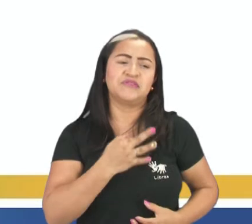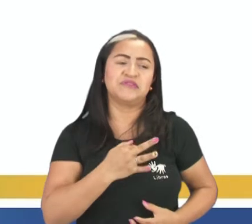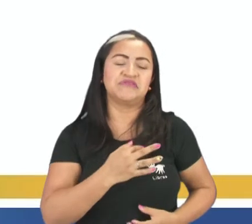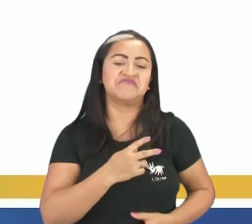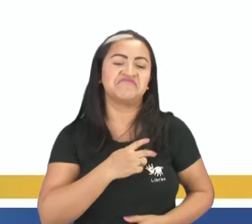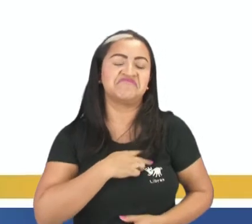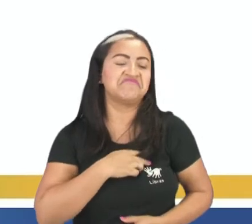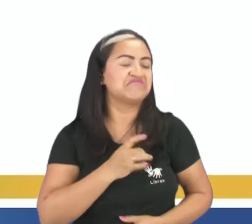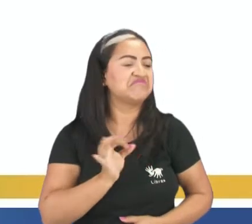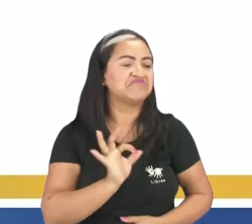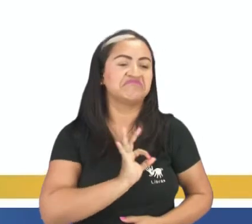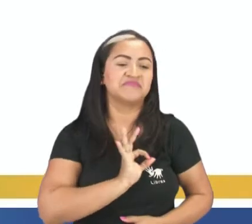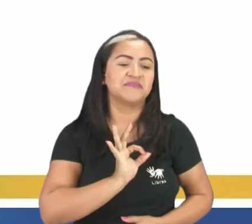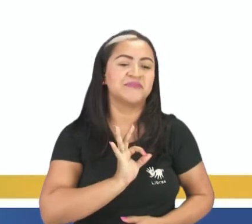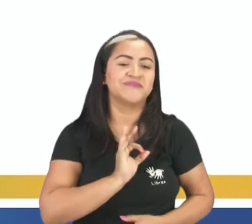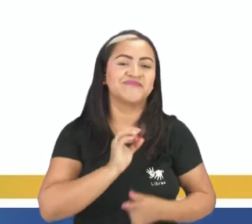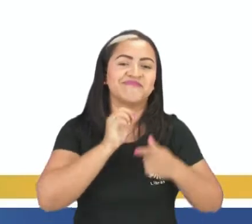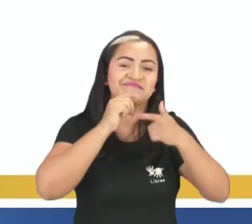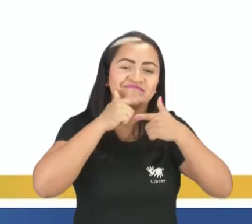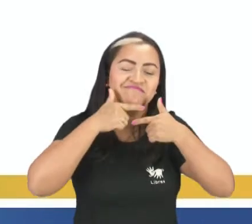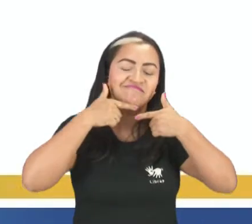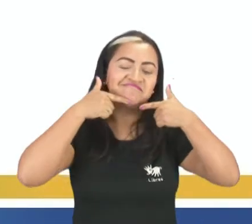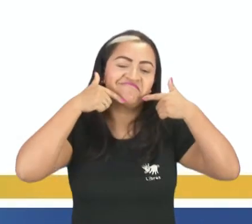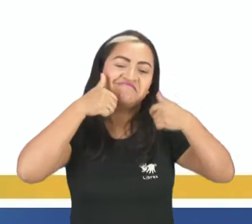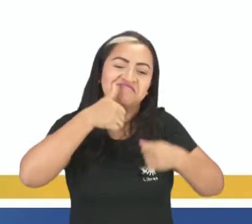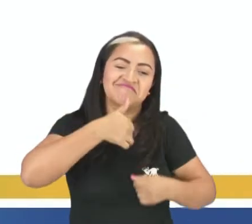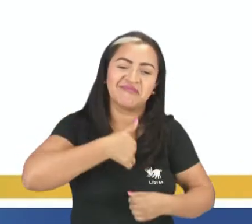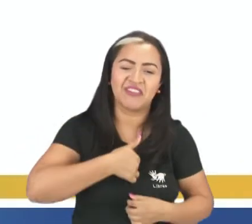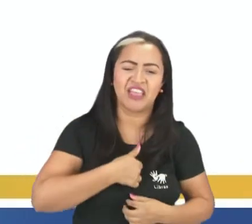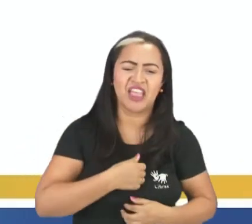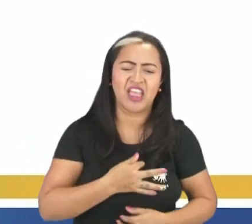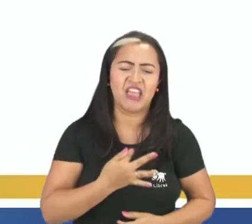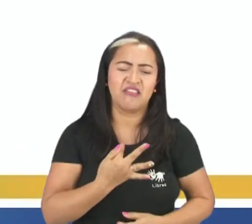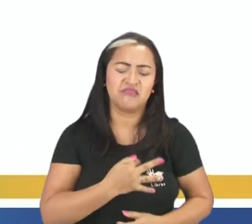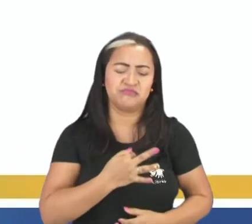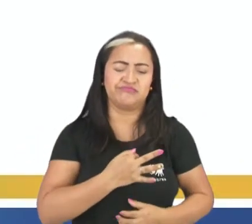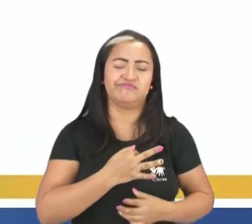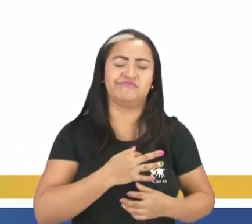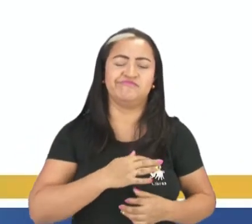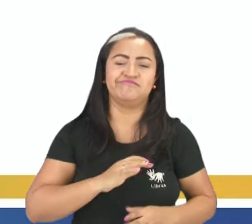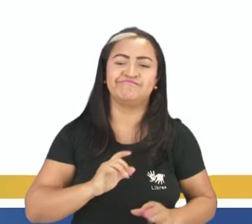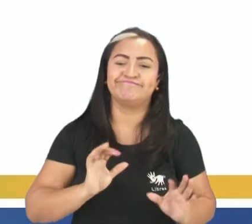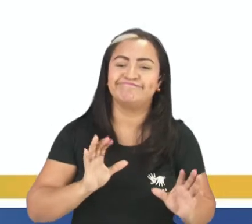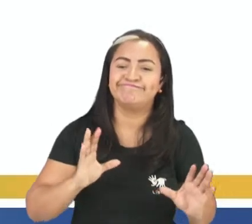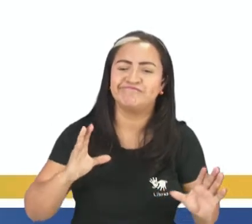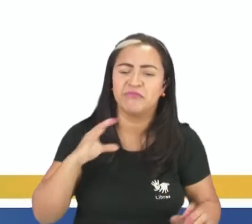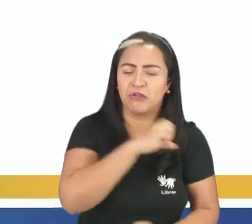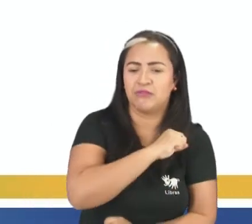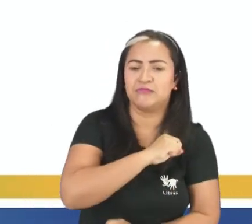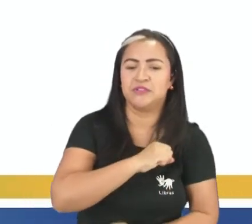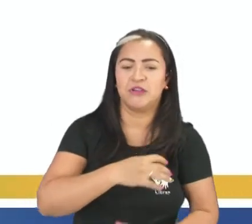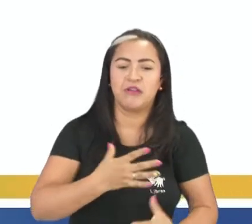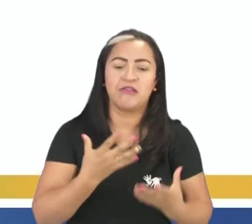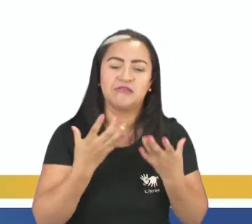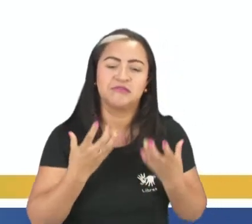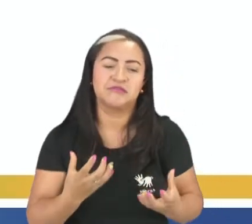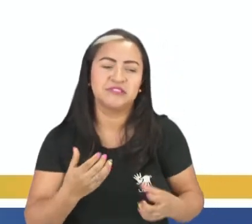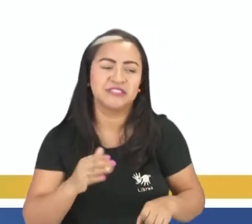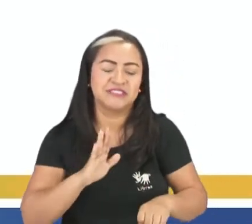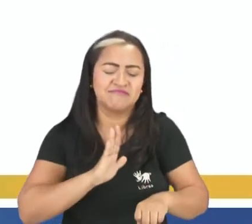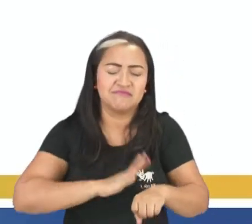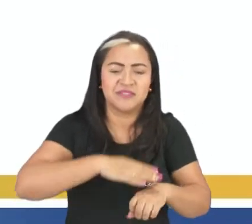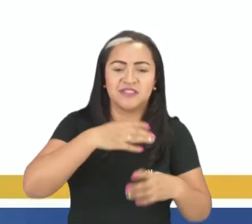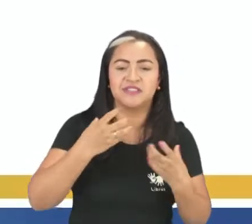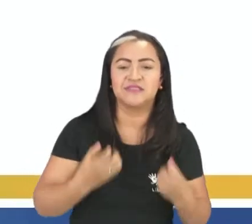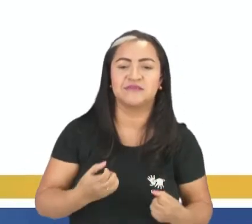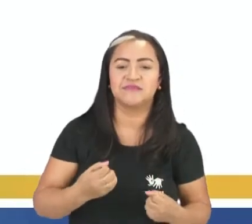se sente. É um contentamento descontente, é dor que desatina sem doer. é um não querer mais que bem querer,